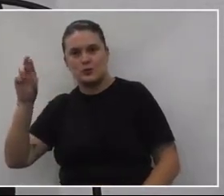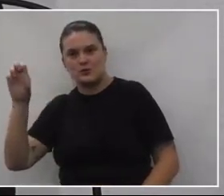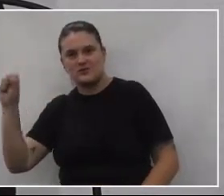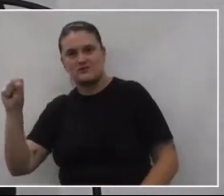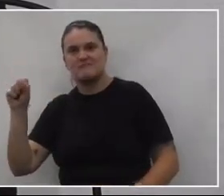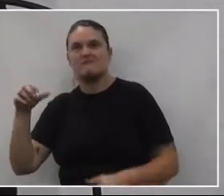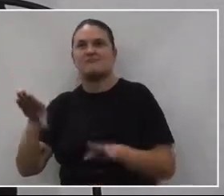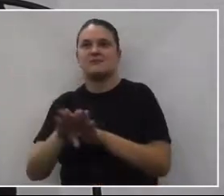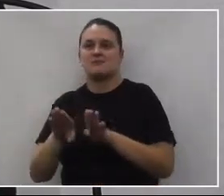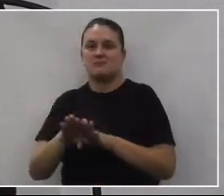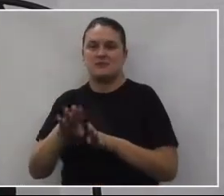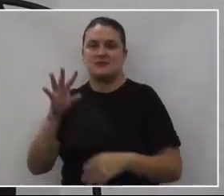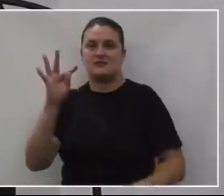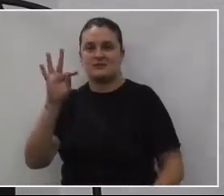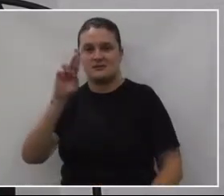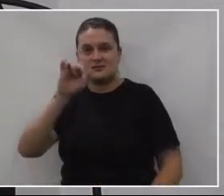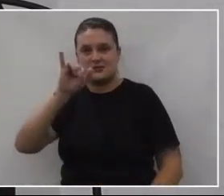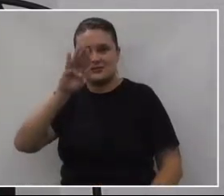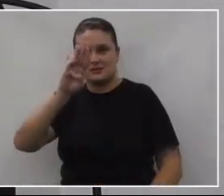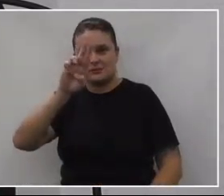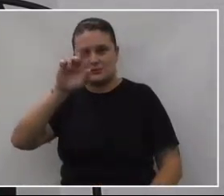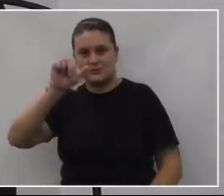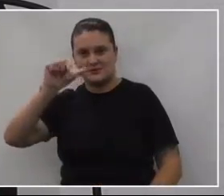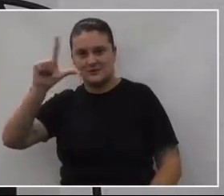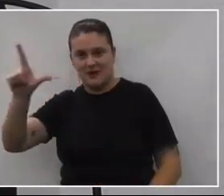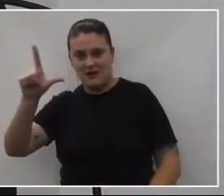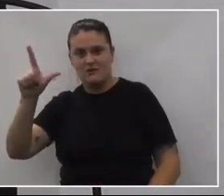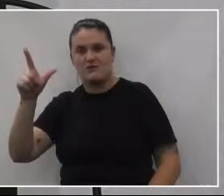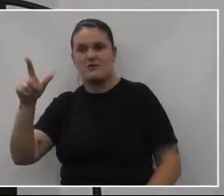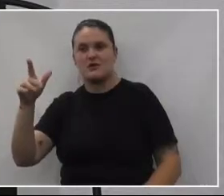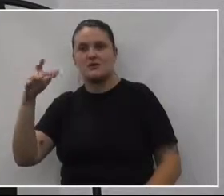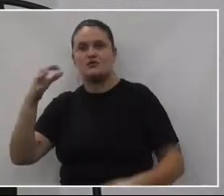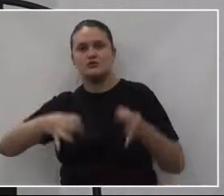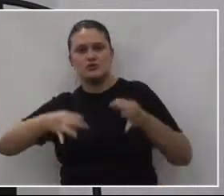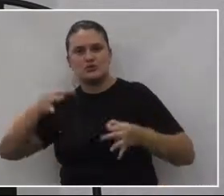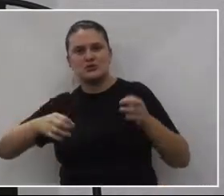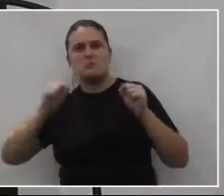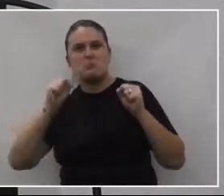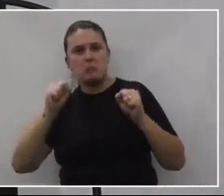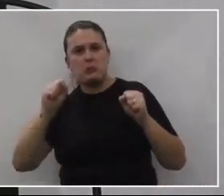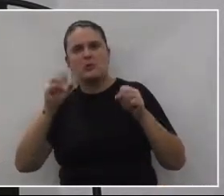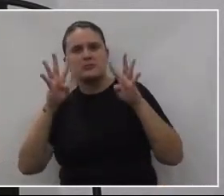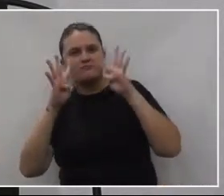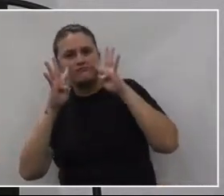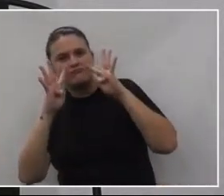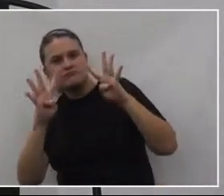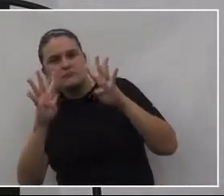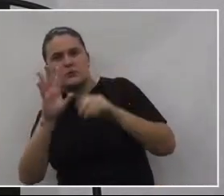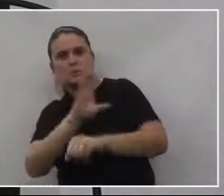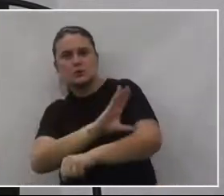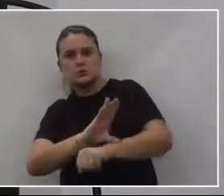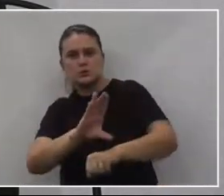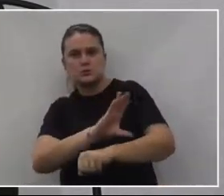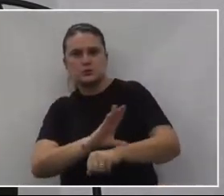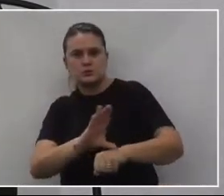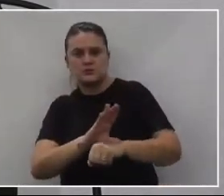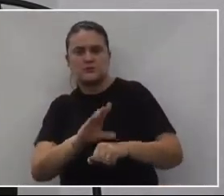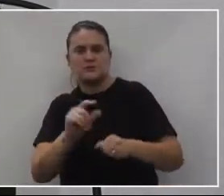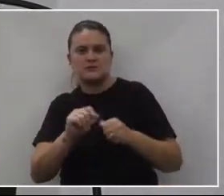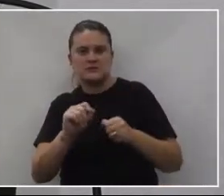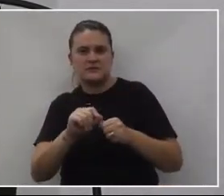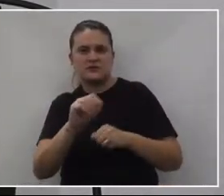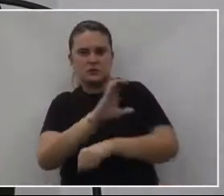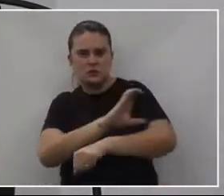apoio maior do tribunal, que os juízes que possam assistir o curso, né? A minha aula faz parte de algumas outras aulas ali que formataram um curso em